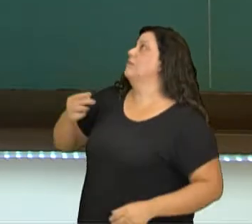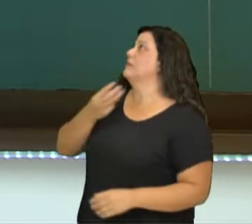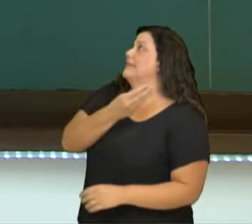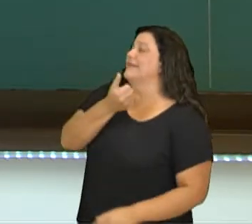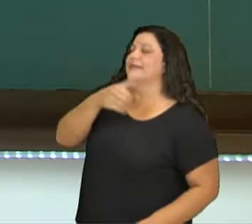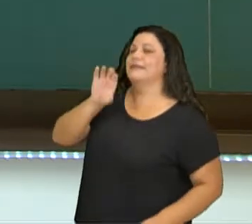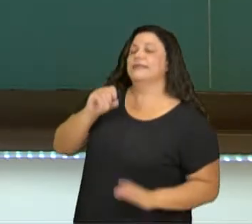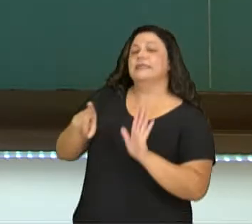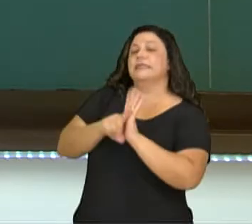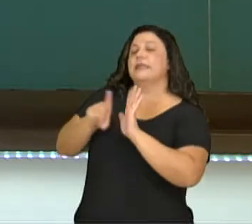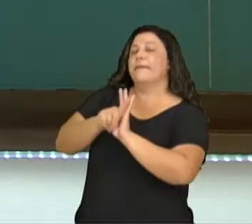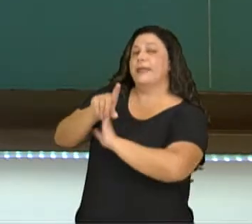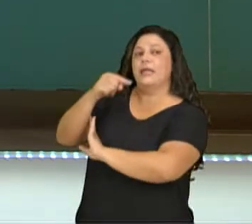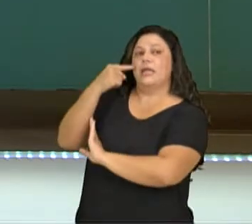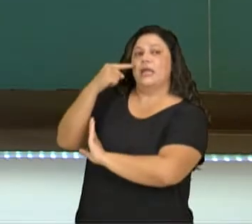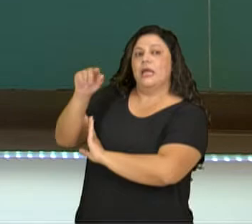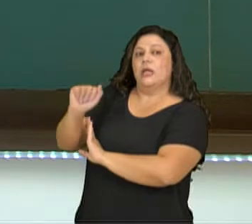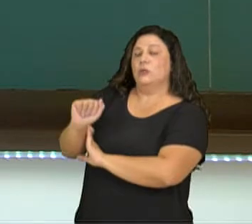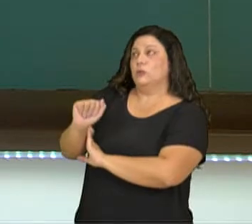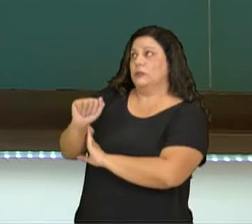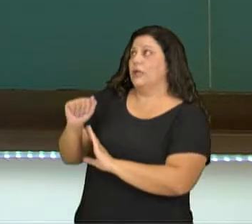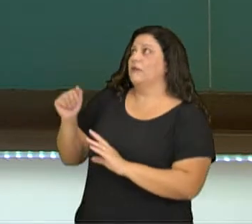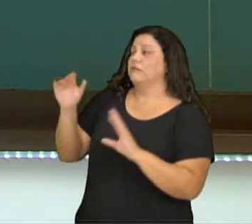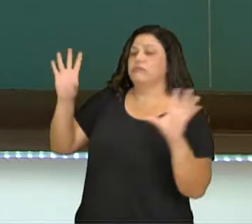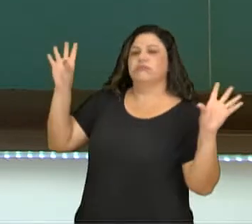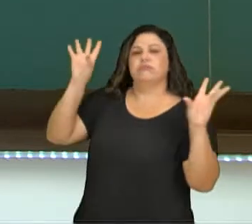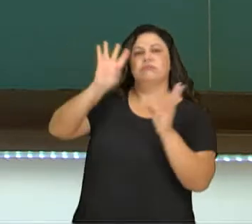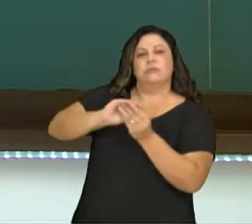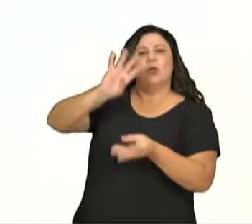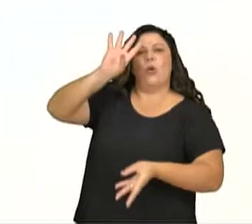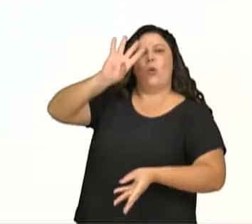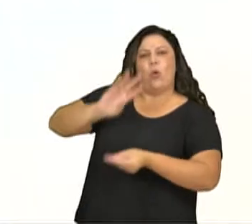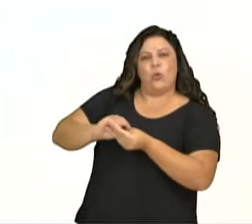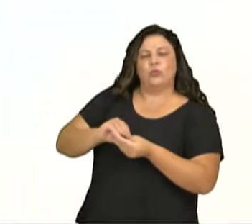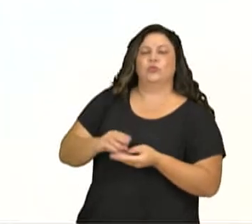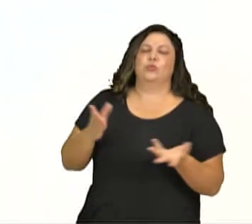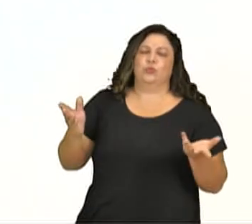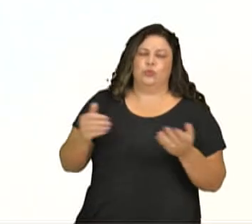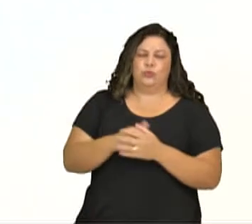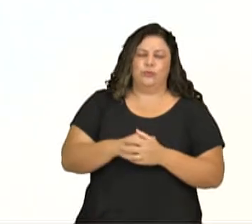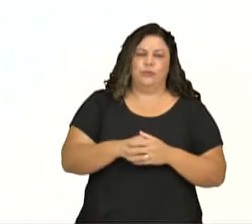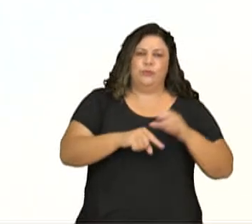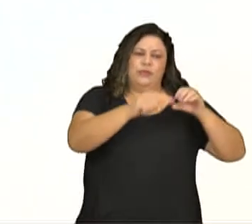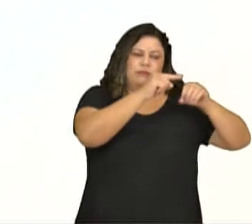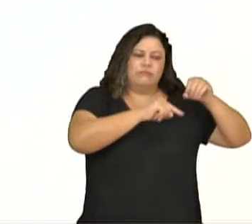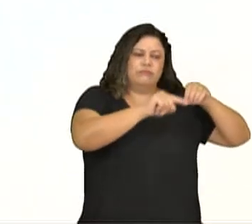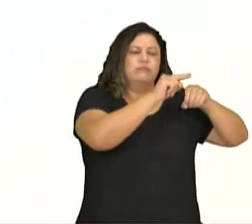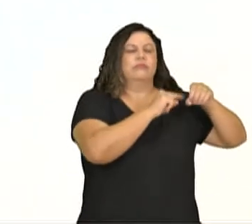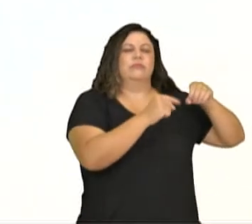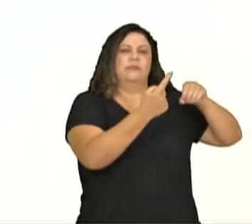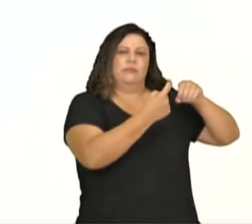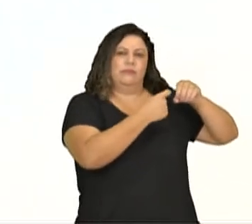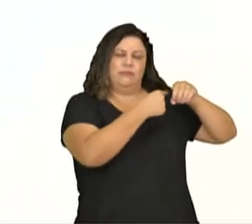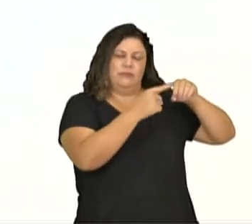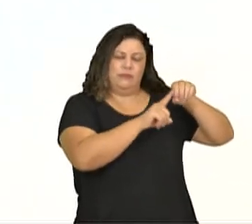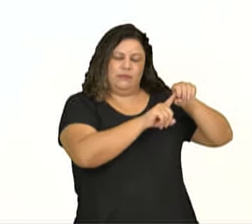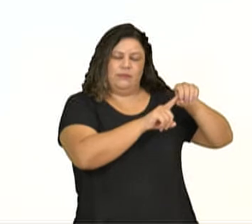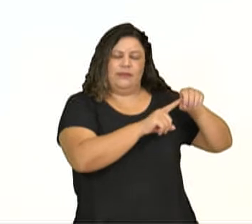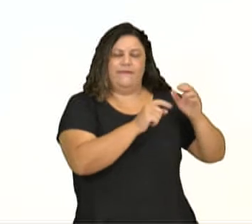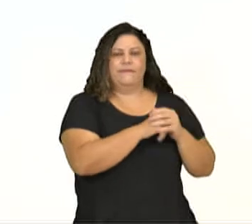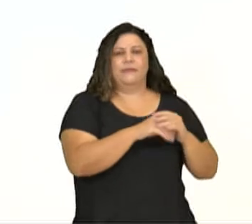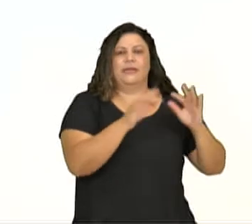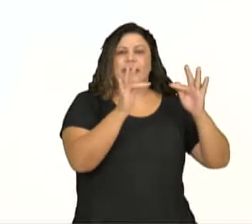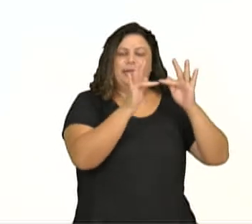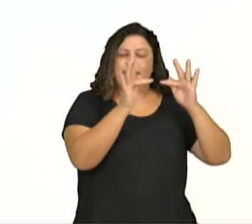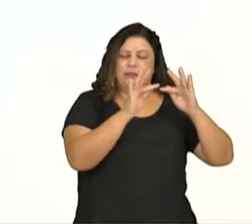360 menos alfa. Aqui fica um resumo para que vocês não tenham que copiar aquela circunferência e colocar cada uma dessas fórmulas